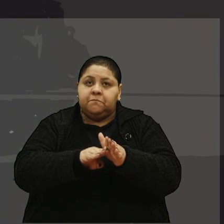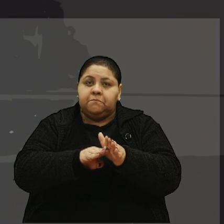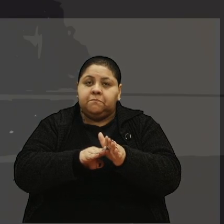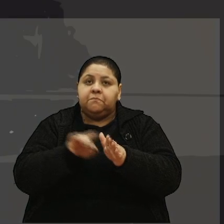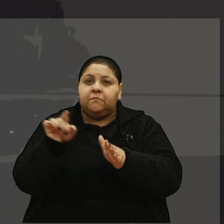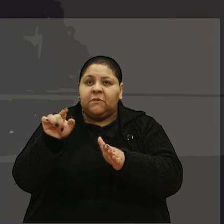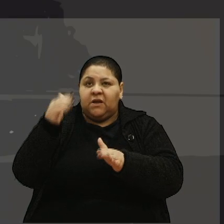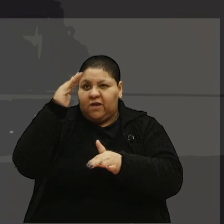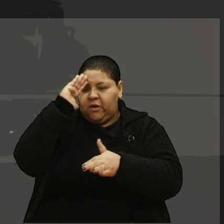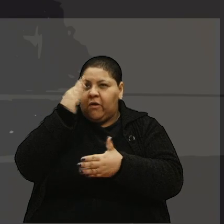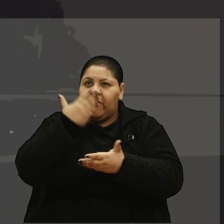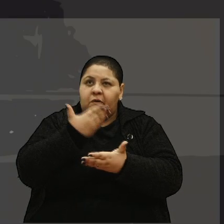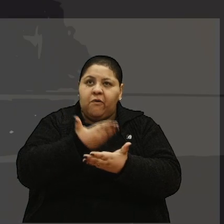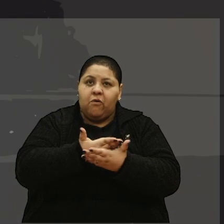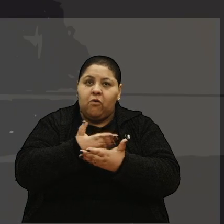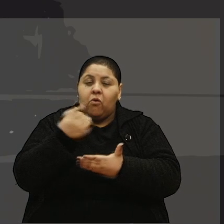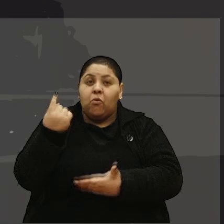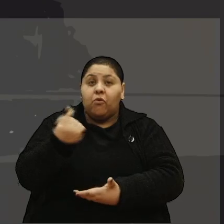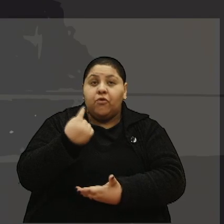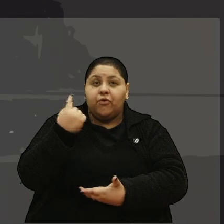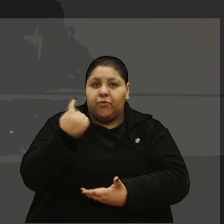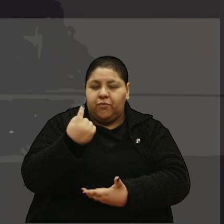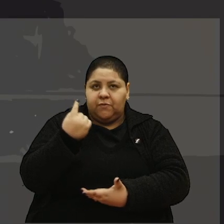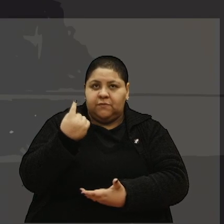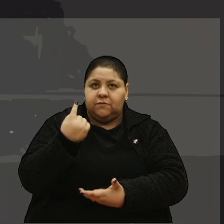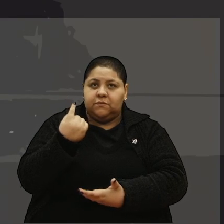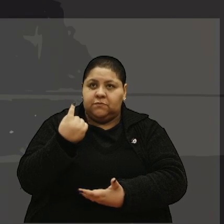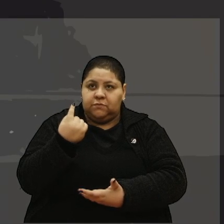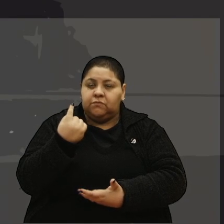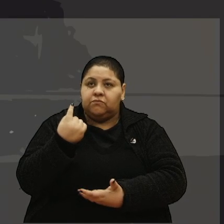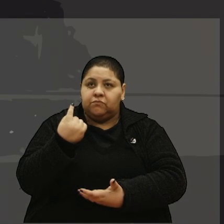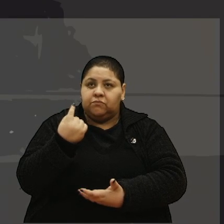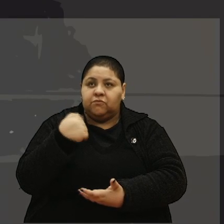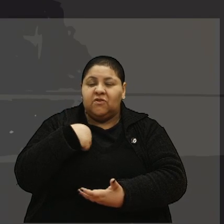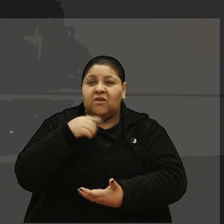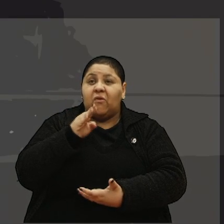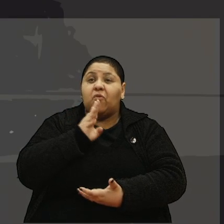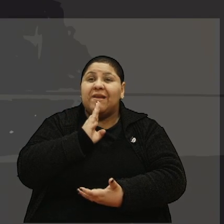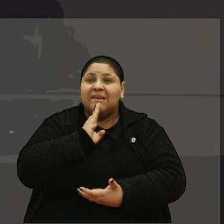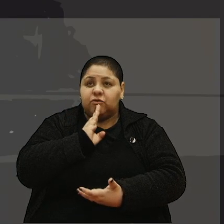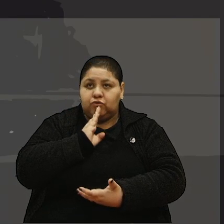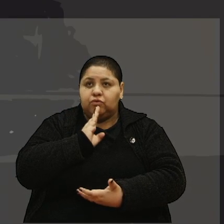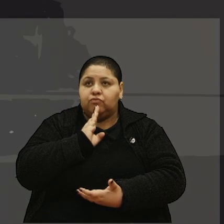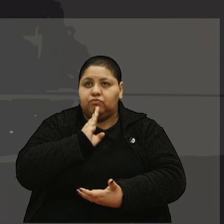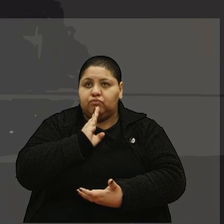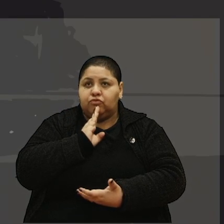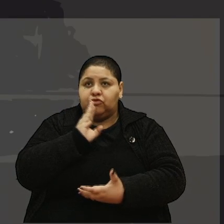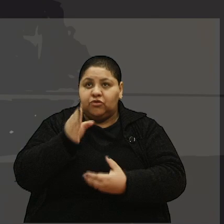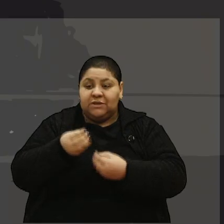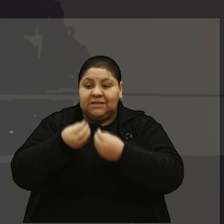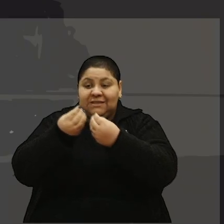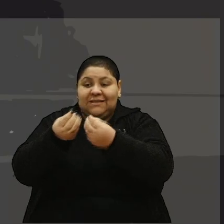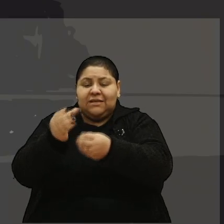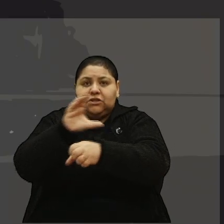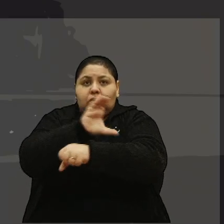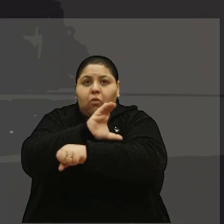Eu acredito que seja o único, né, que eu conheço que dá esse curso